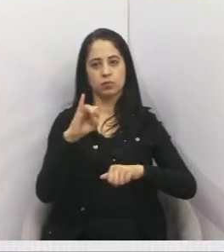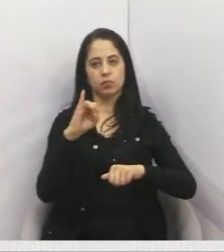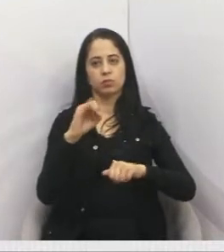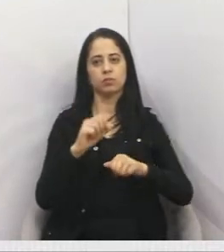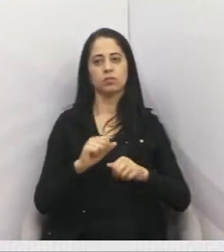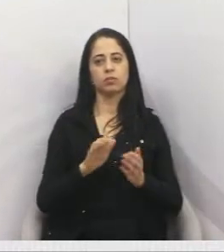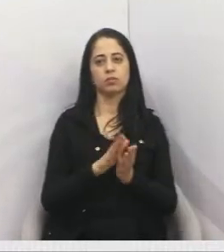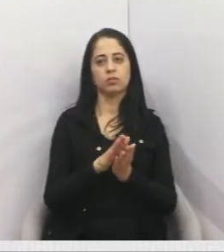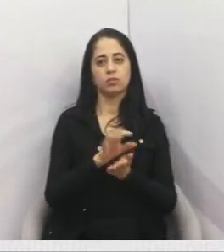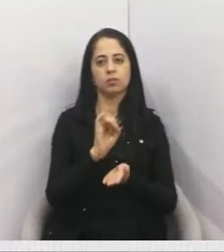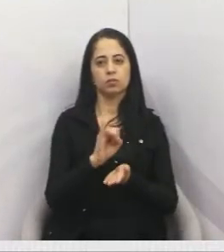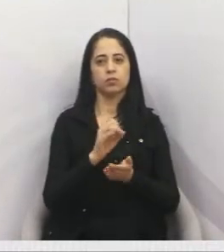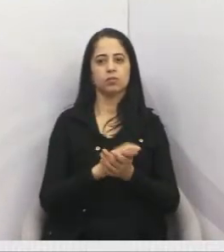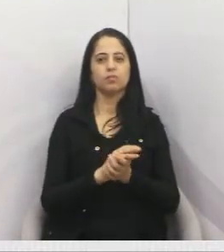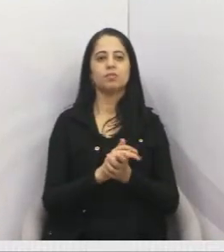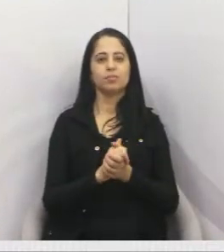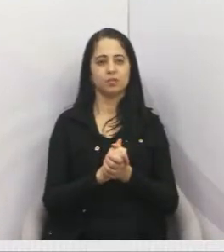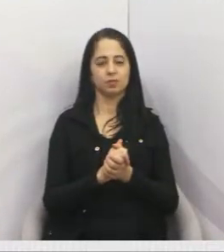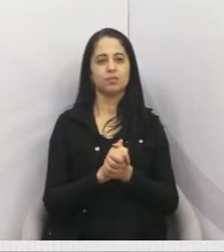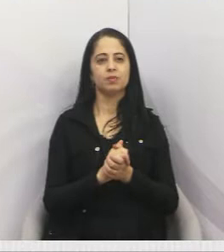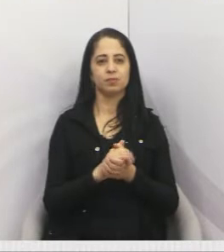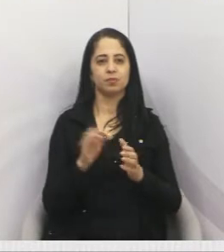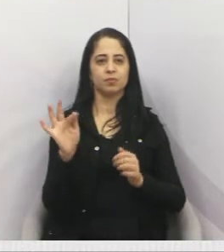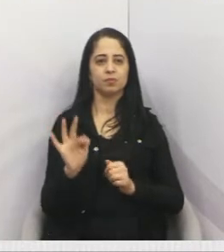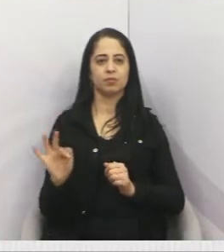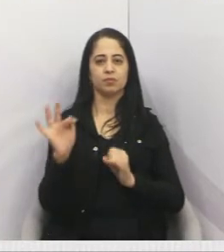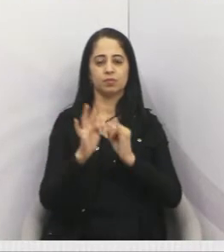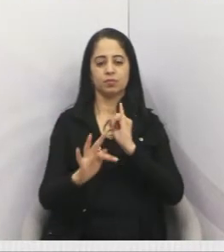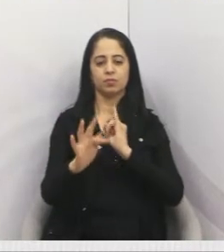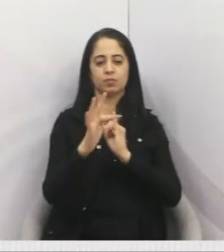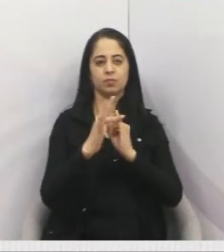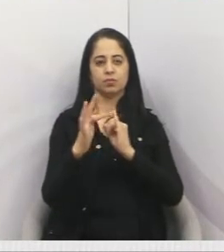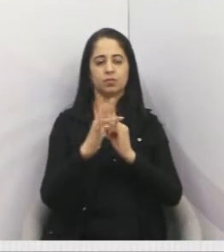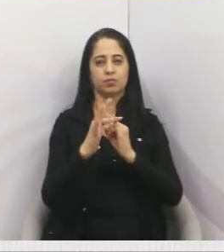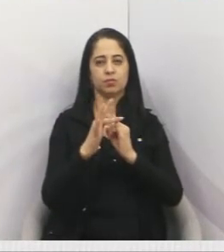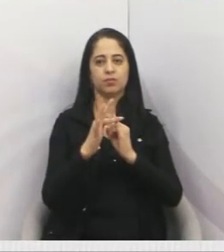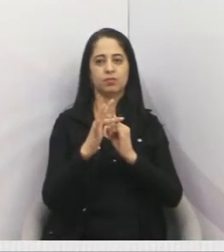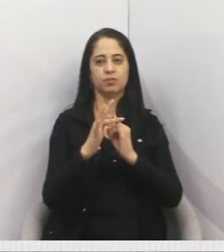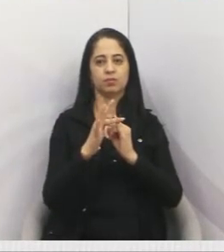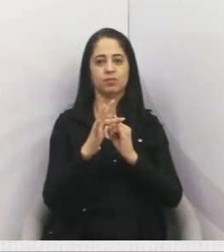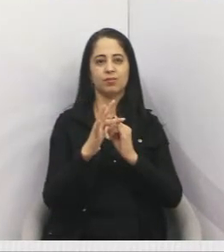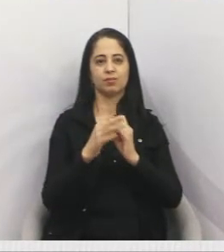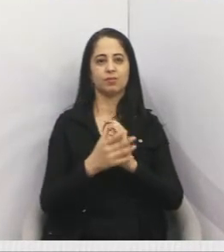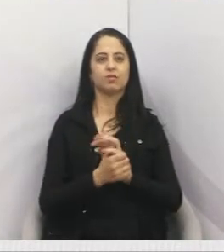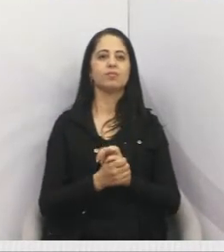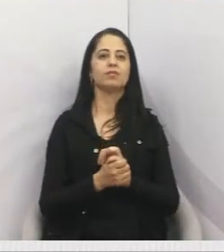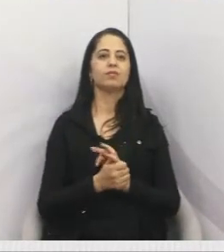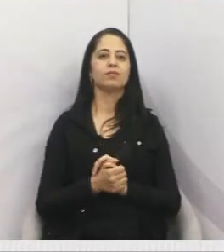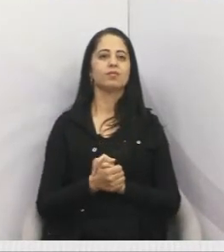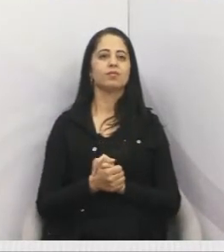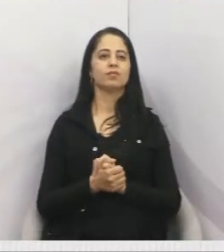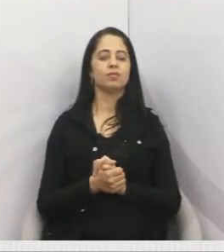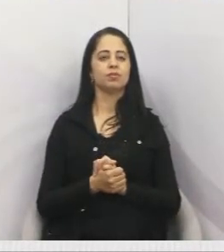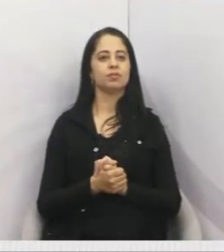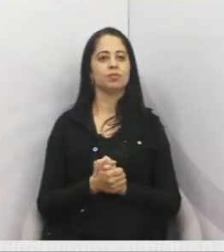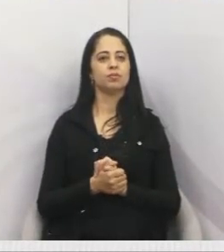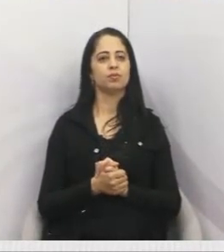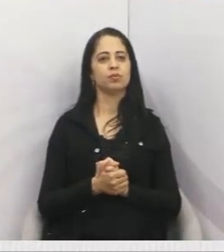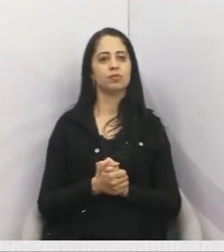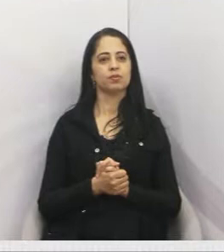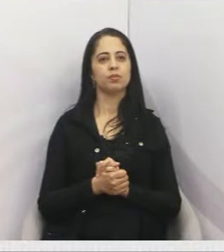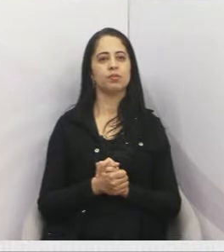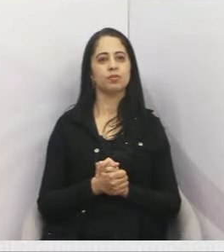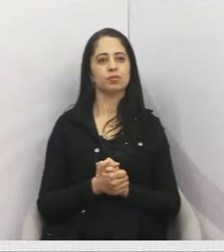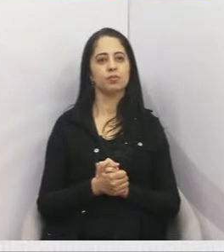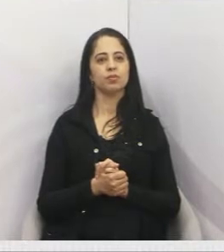Jacareí, entidades acadêmicas de pesquisa, Instituto Federal, organização da sociedade civil, Associação dos